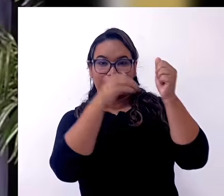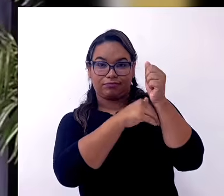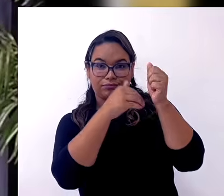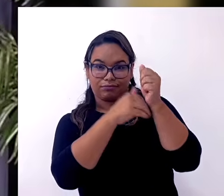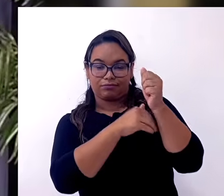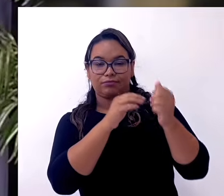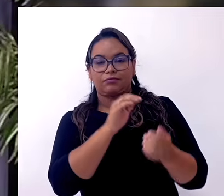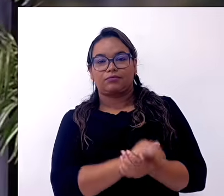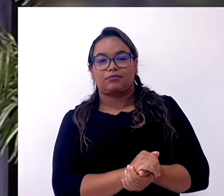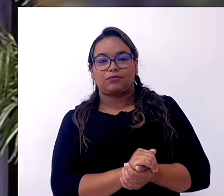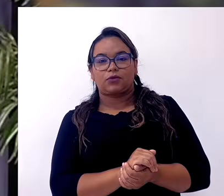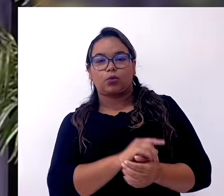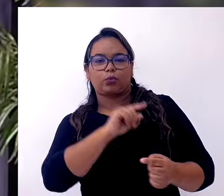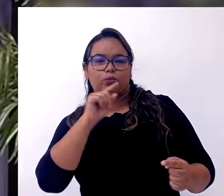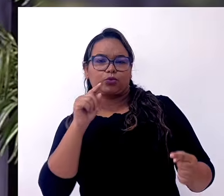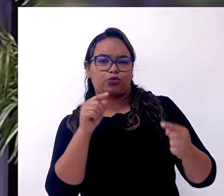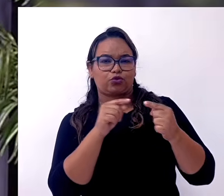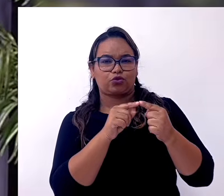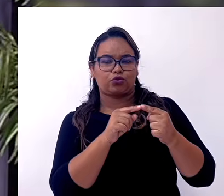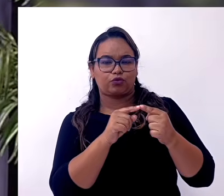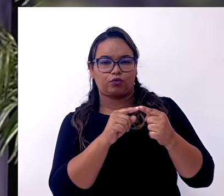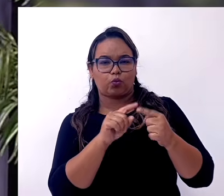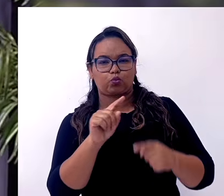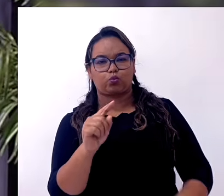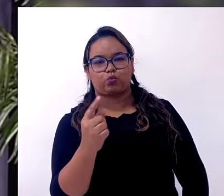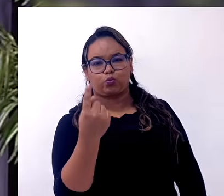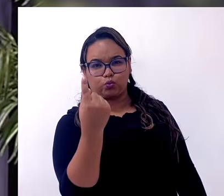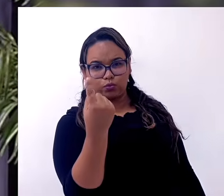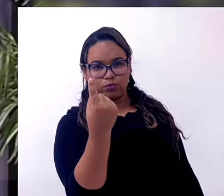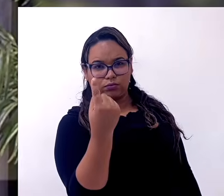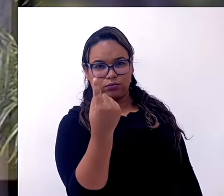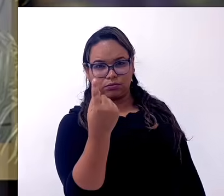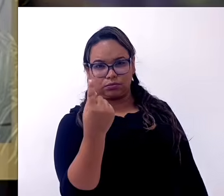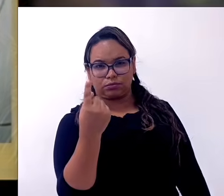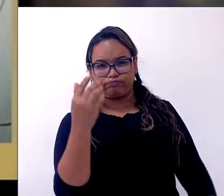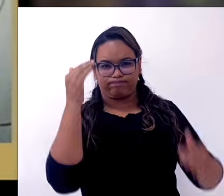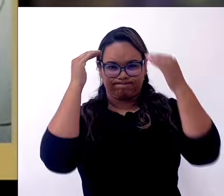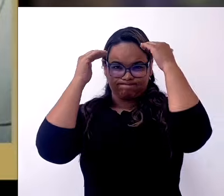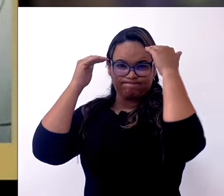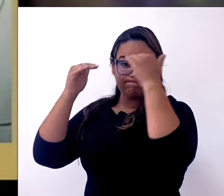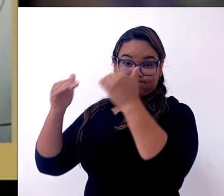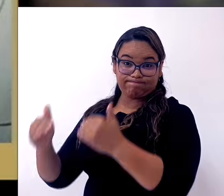Quem são estas pessoas que controlam os cordões das marionetes no mundo?